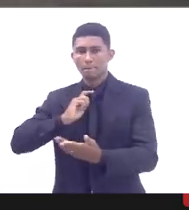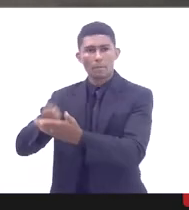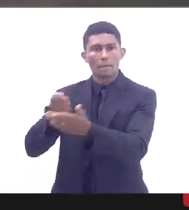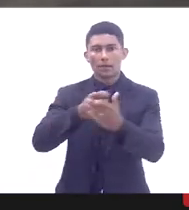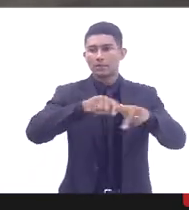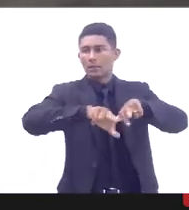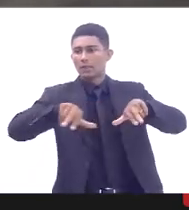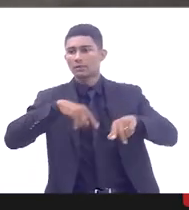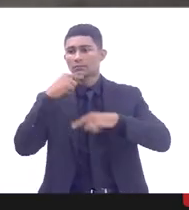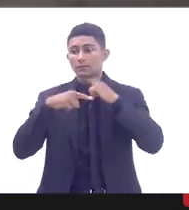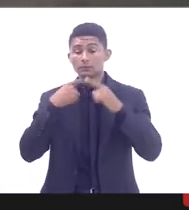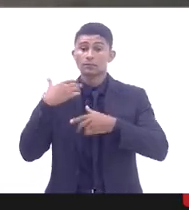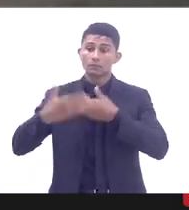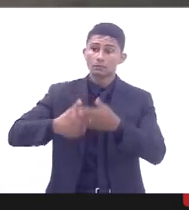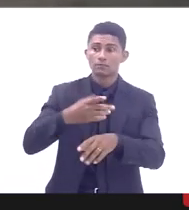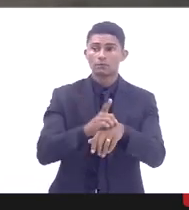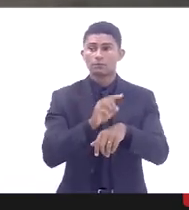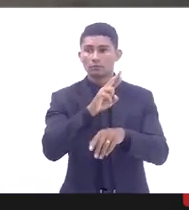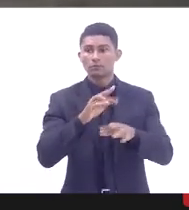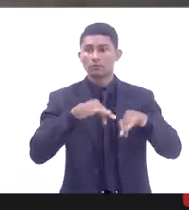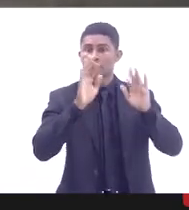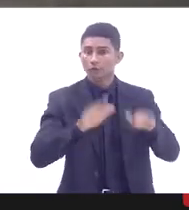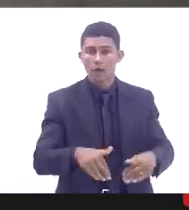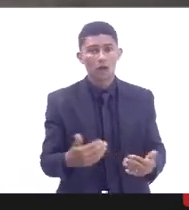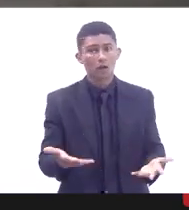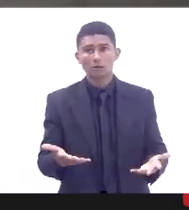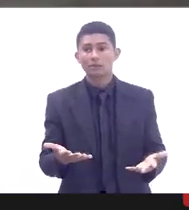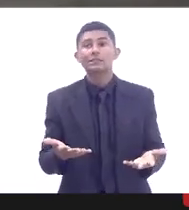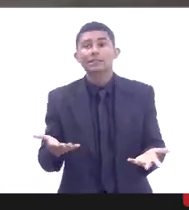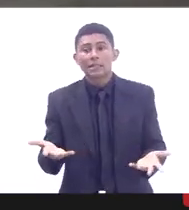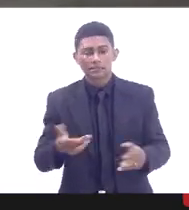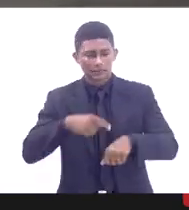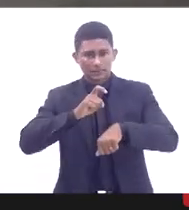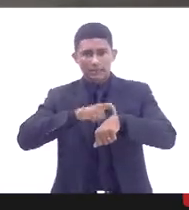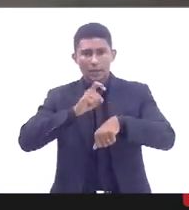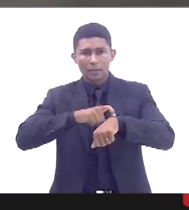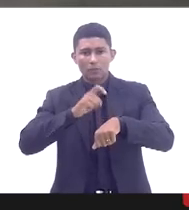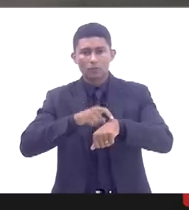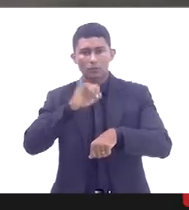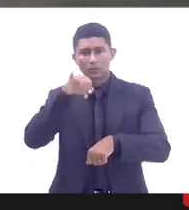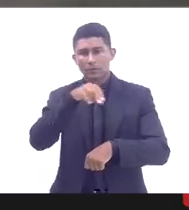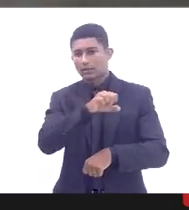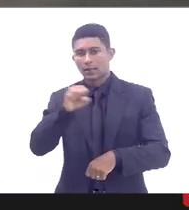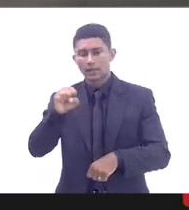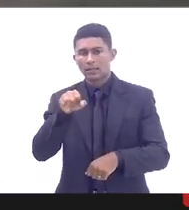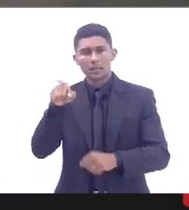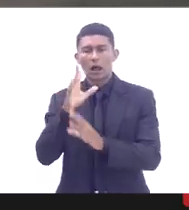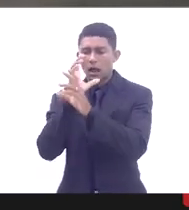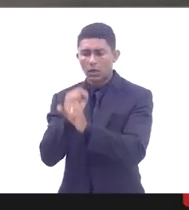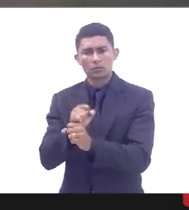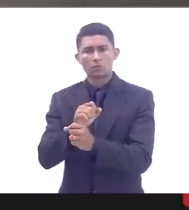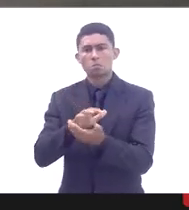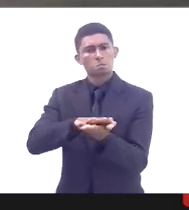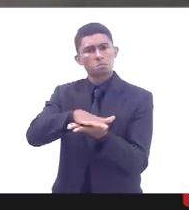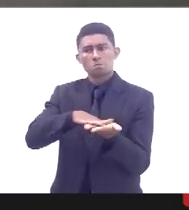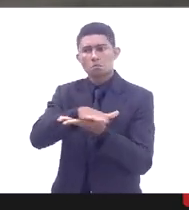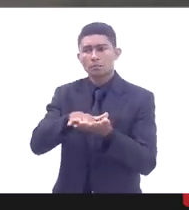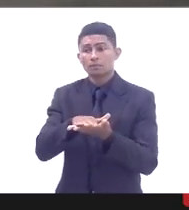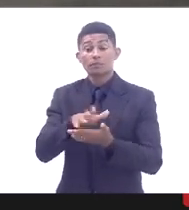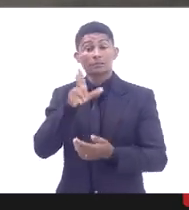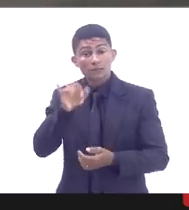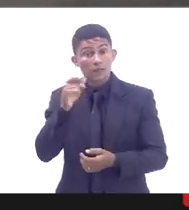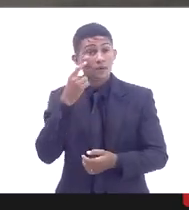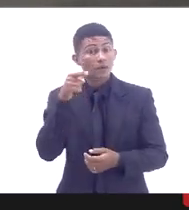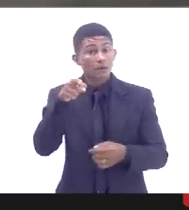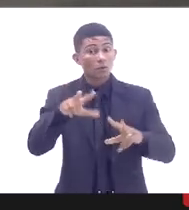final do doutorado quando a gente conclui a gente não tem sequer o tempo de serviço contato pelo INSS da gente acredita que ia começar um